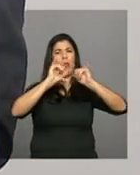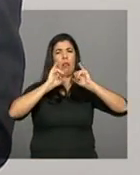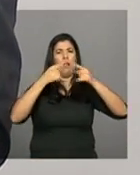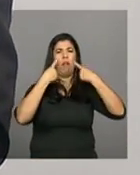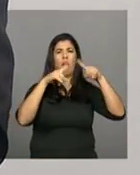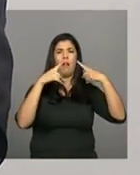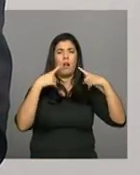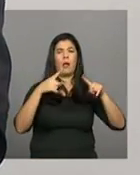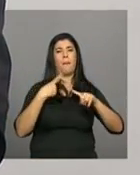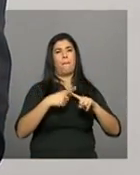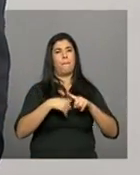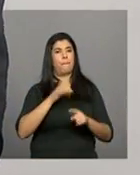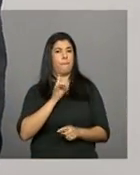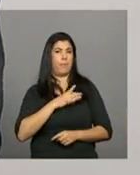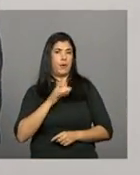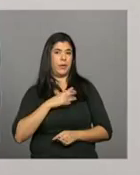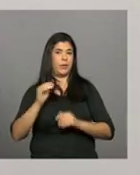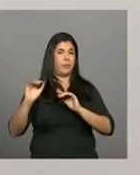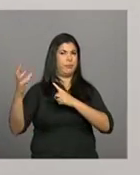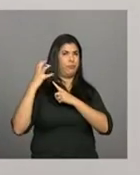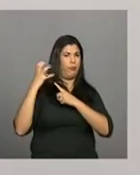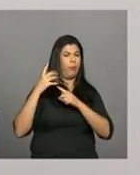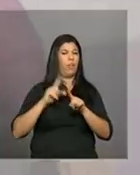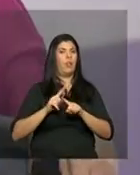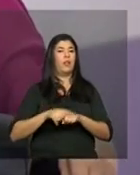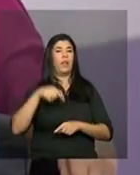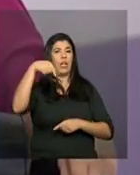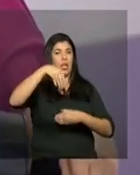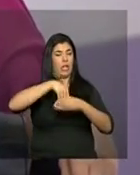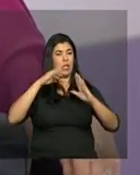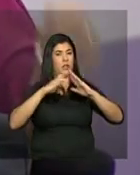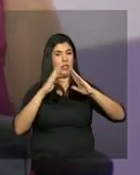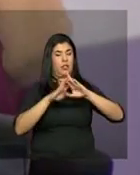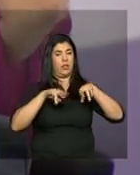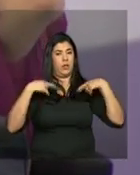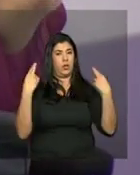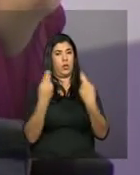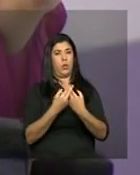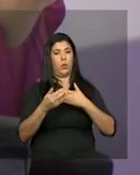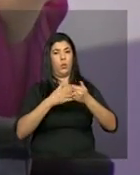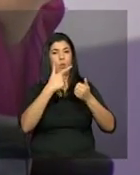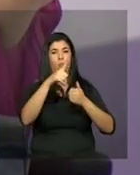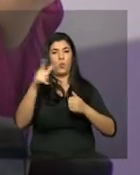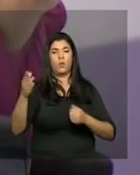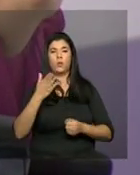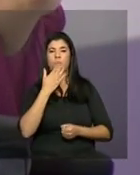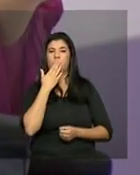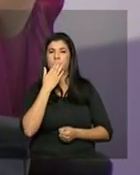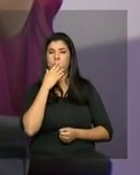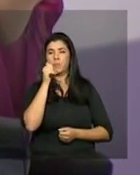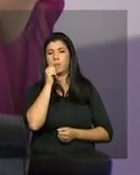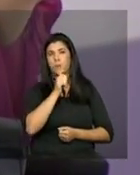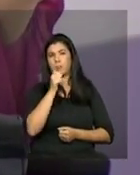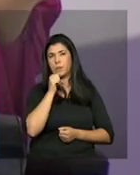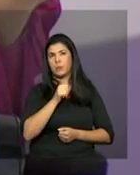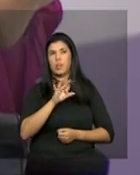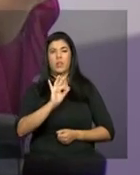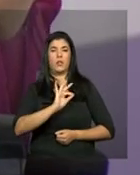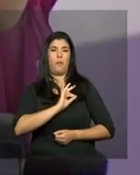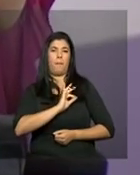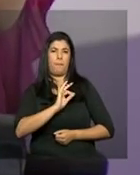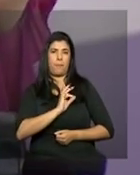estão reunidos todos os serviços especializados de apoio às mulheres, desde a delegacia até